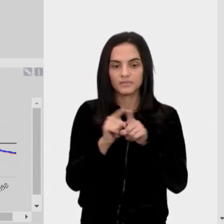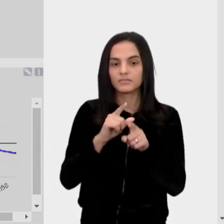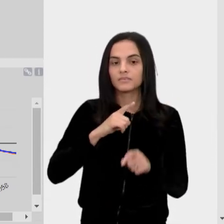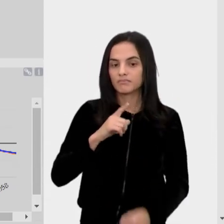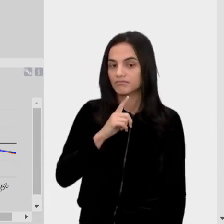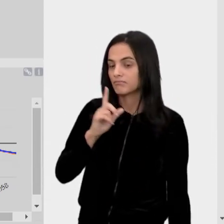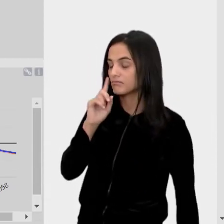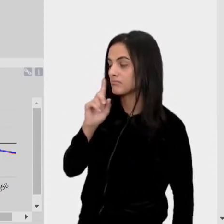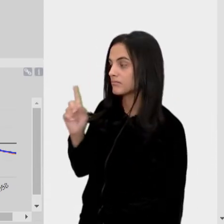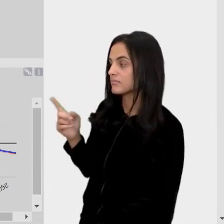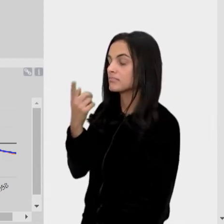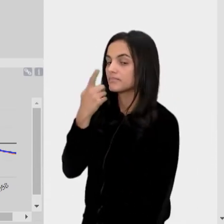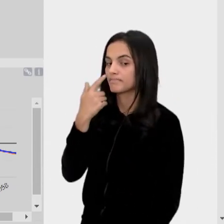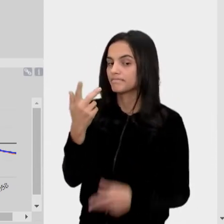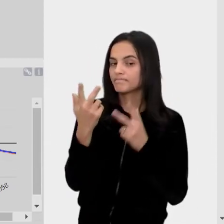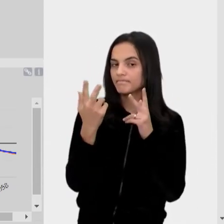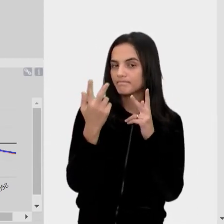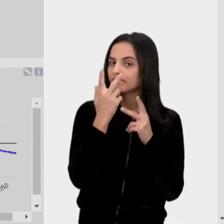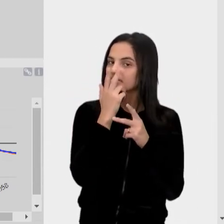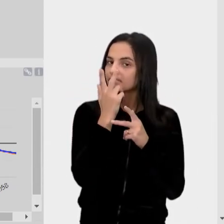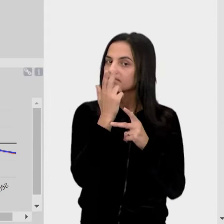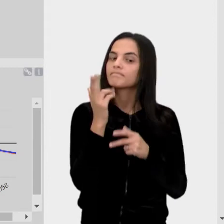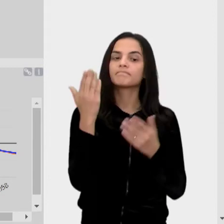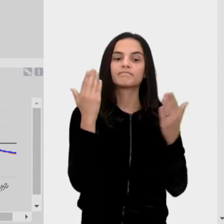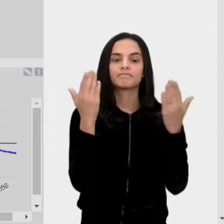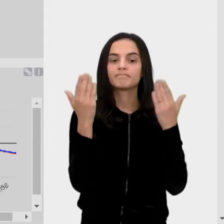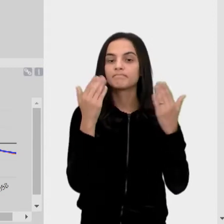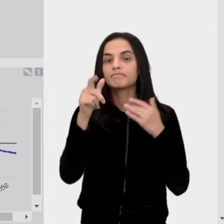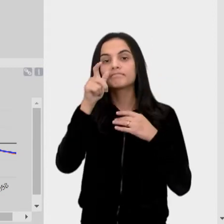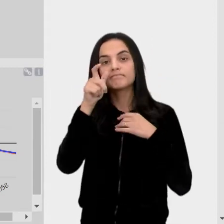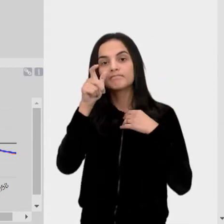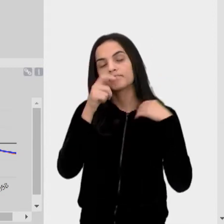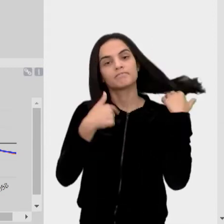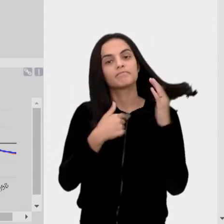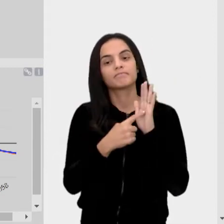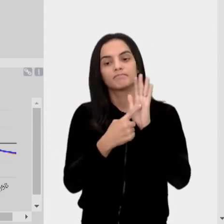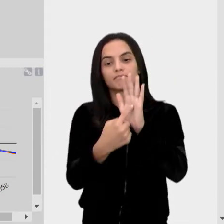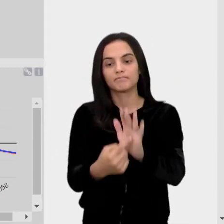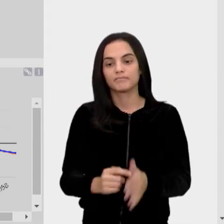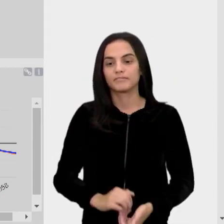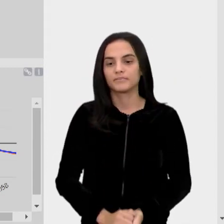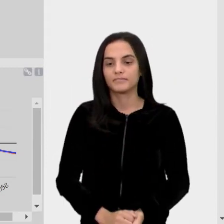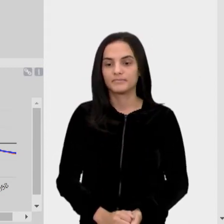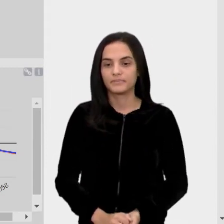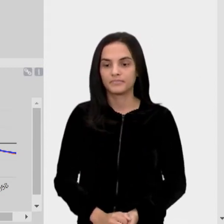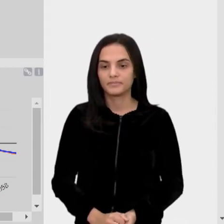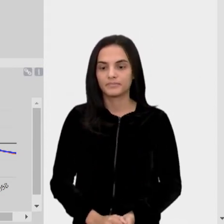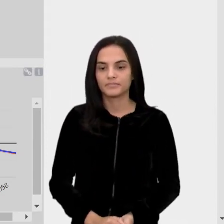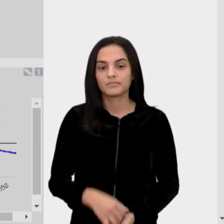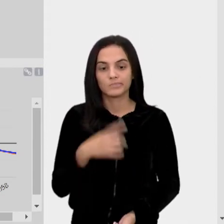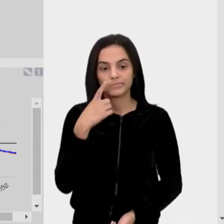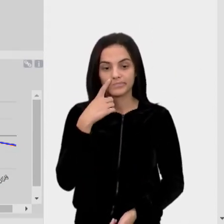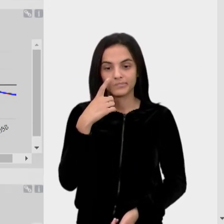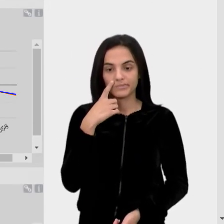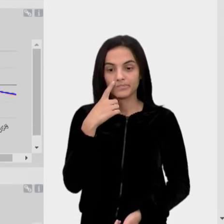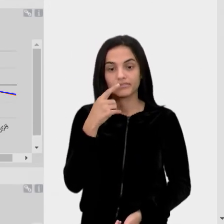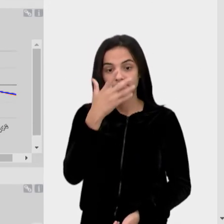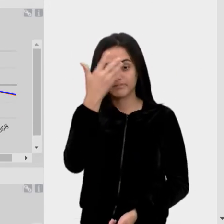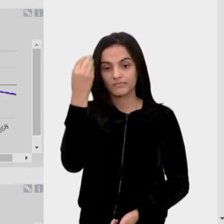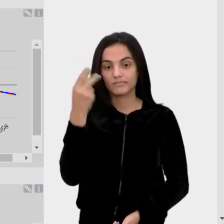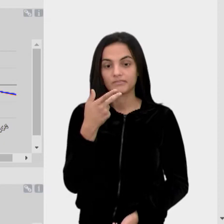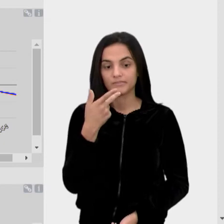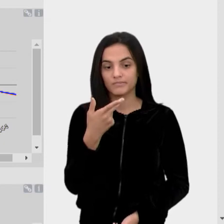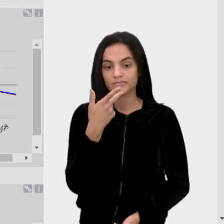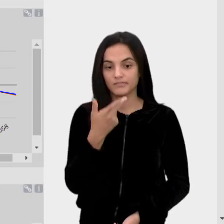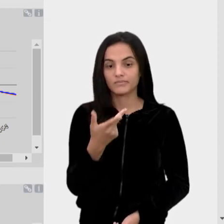muito parecida com a do Brasil. Né? Isso é interessante retratar aí para vocês, tá certo? Vejo aqui, até esqueci de falar, ó, exibindo